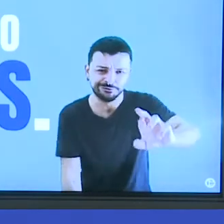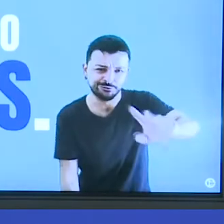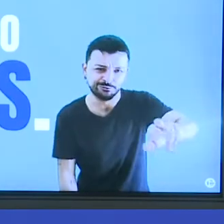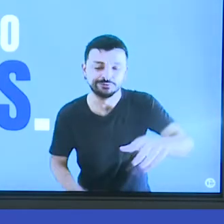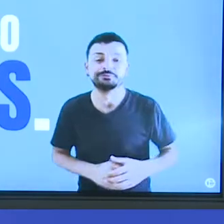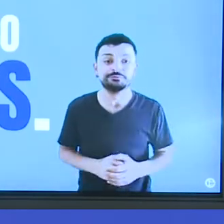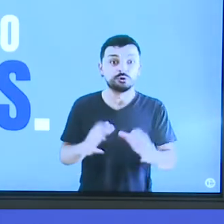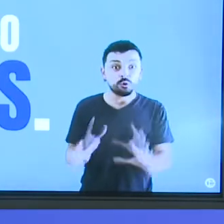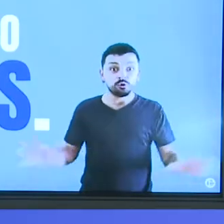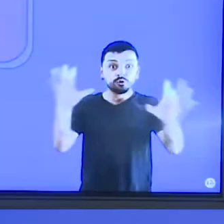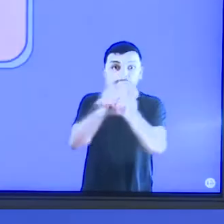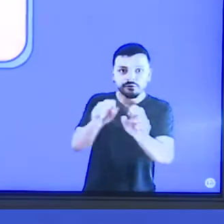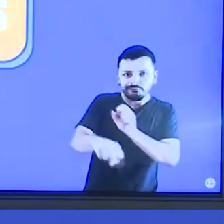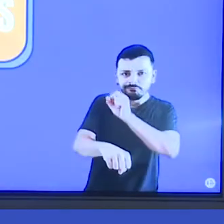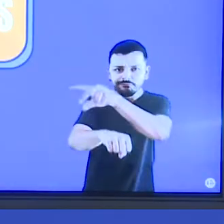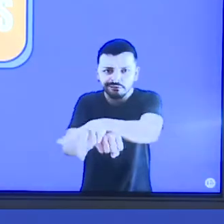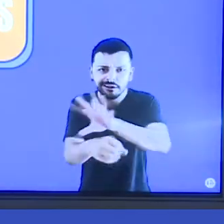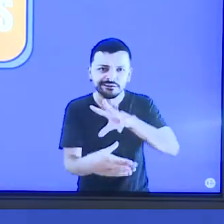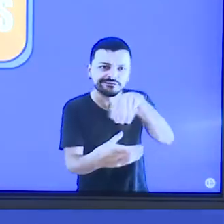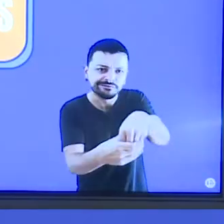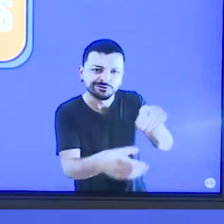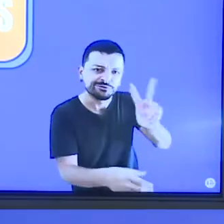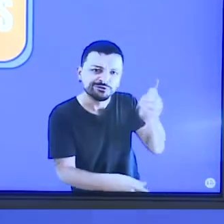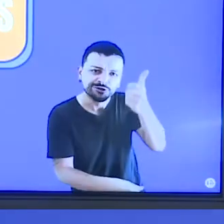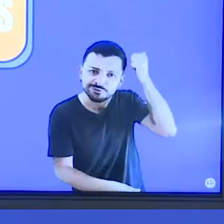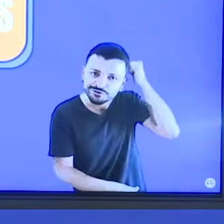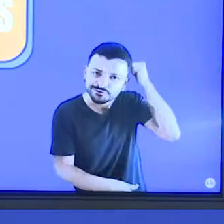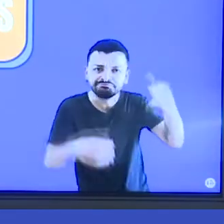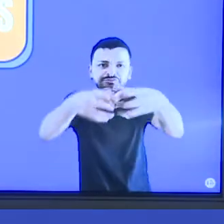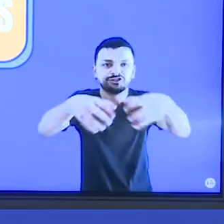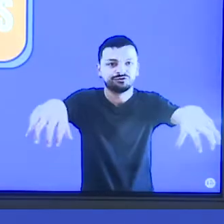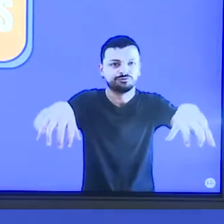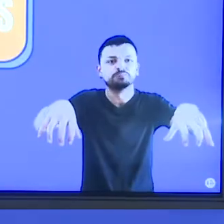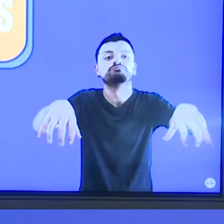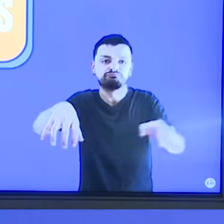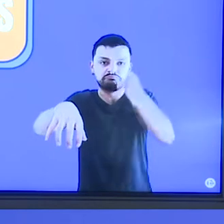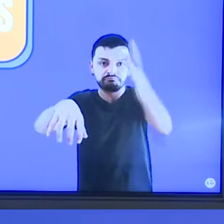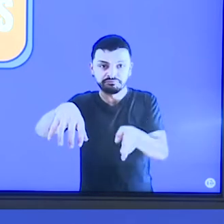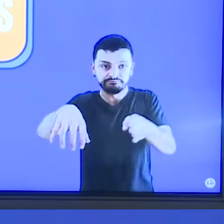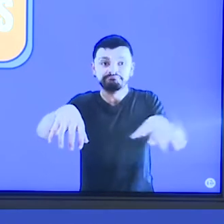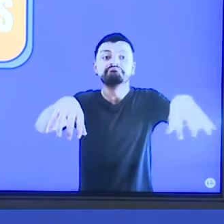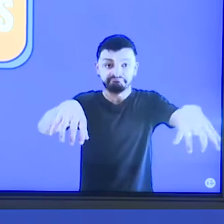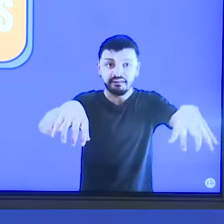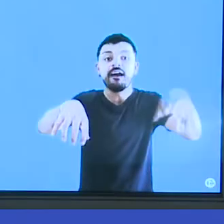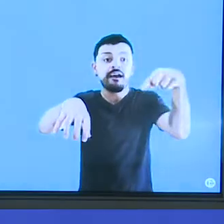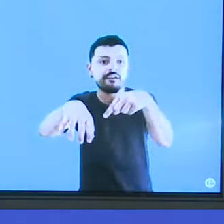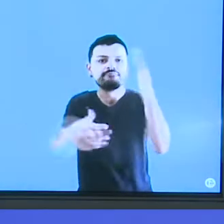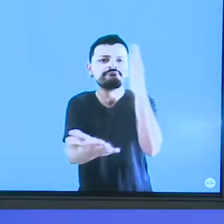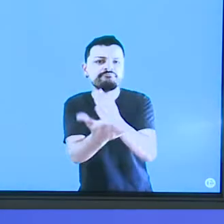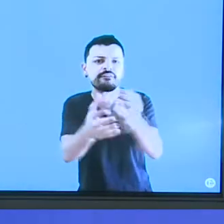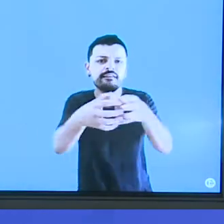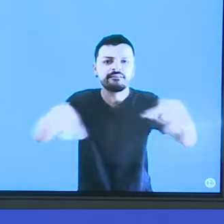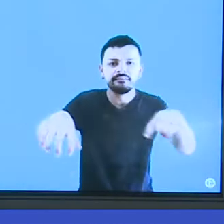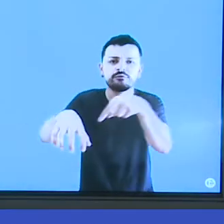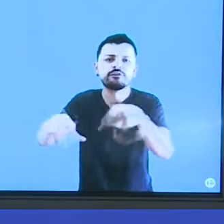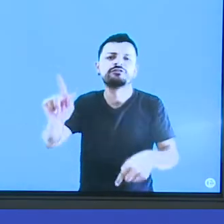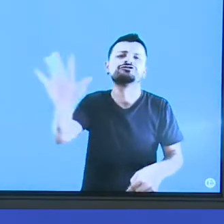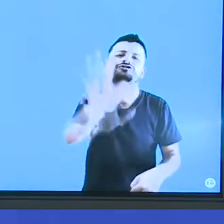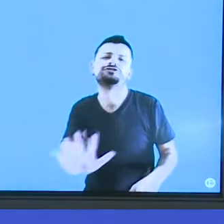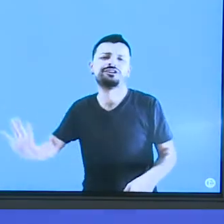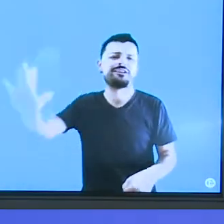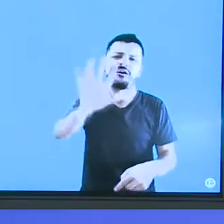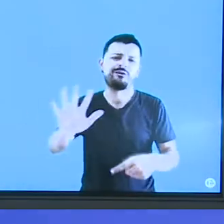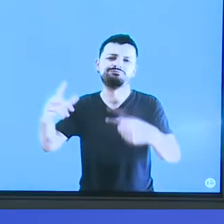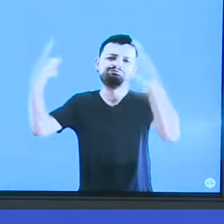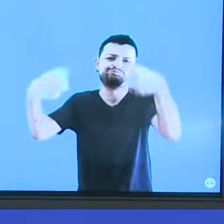federais de ensino superior, 50% das vagas ofertadas são destinadas para cotas. Mas vamos com calma, porque a conta